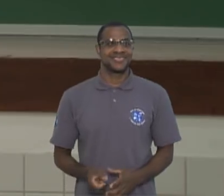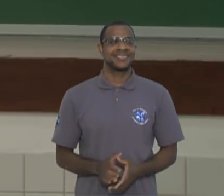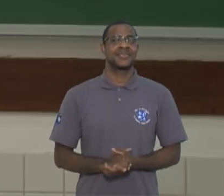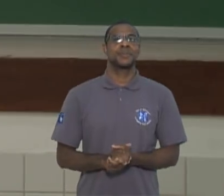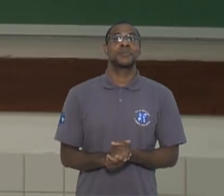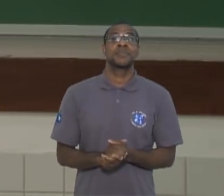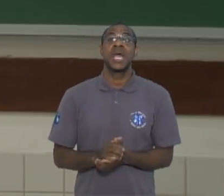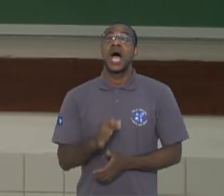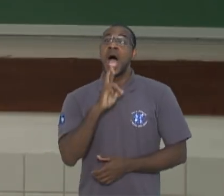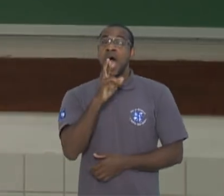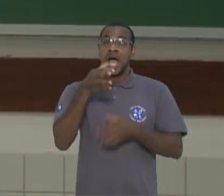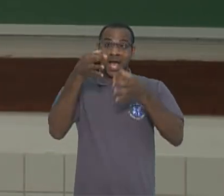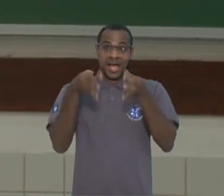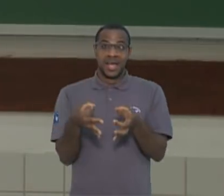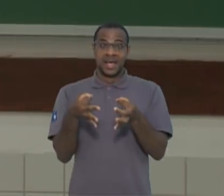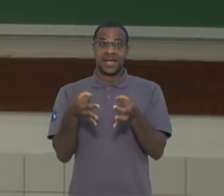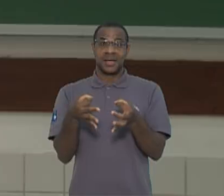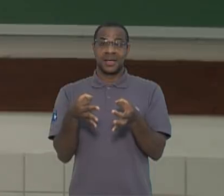E a opção correta?